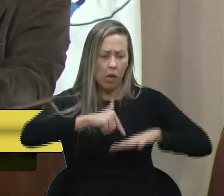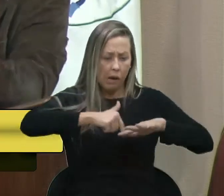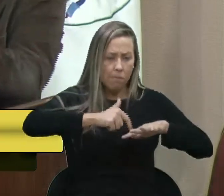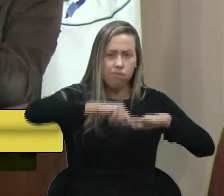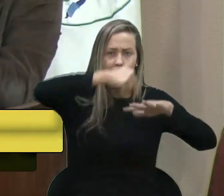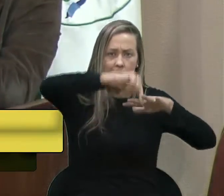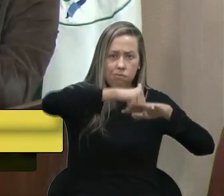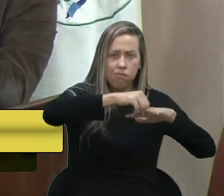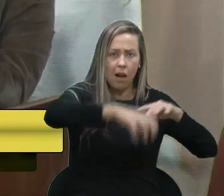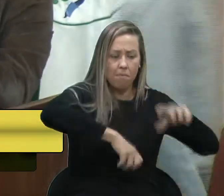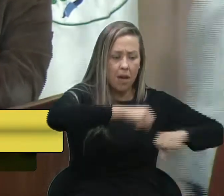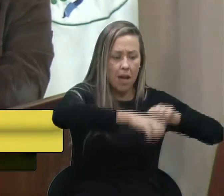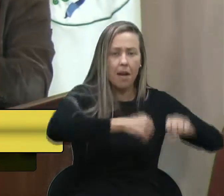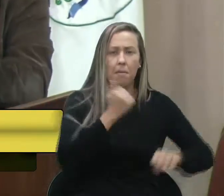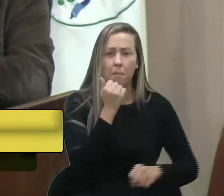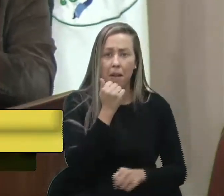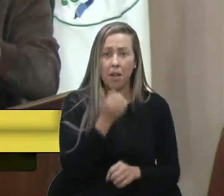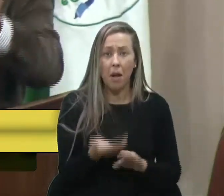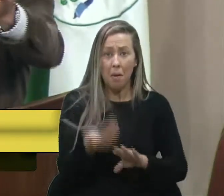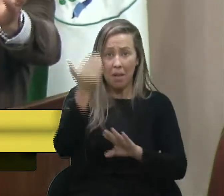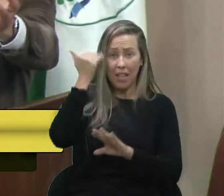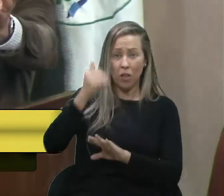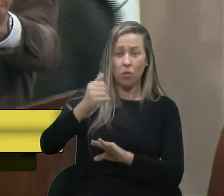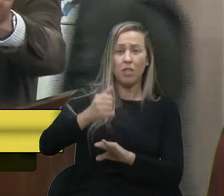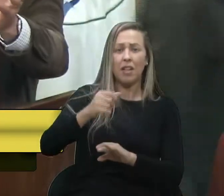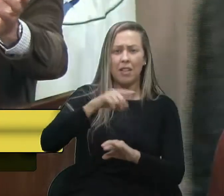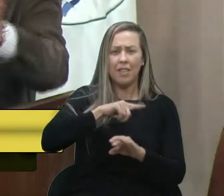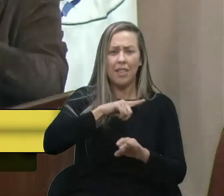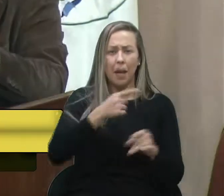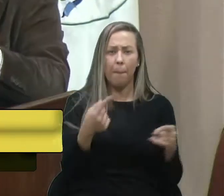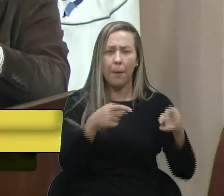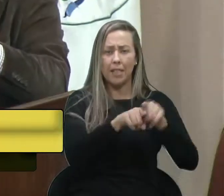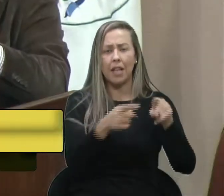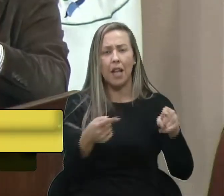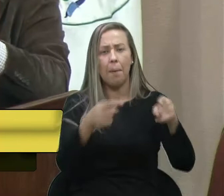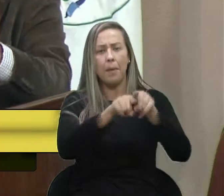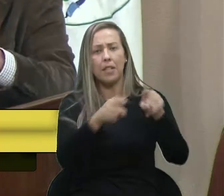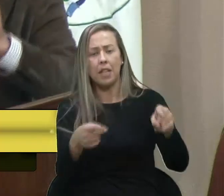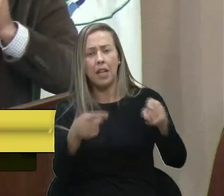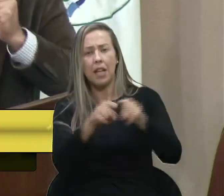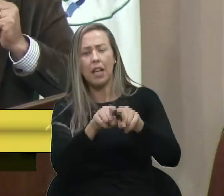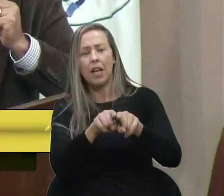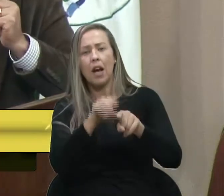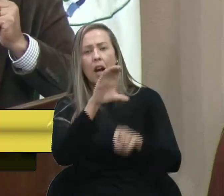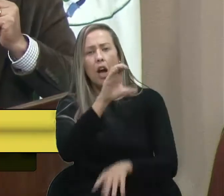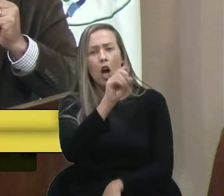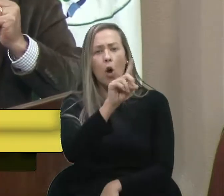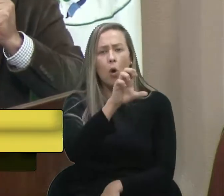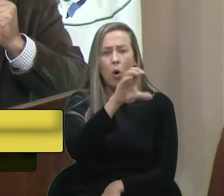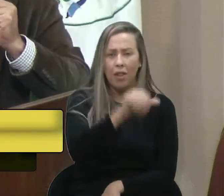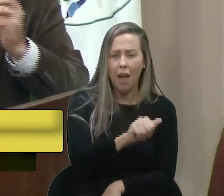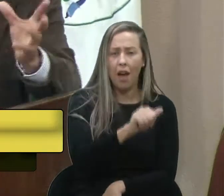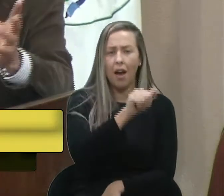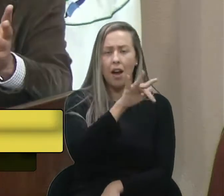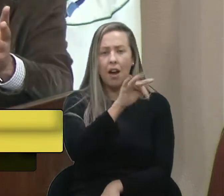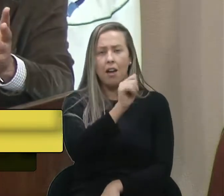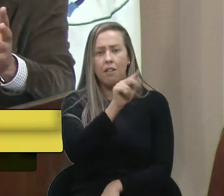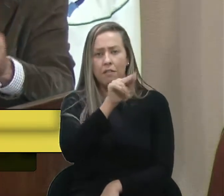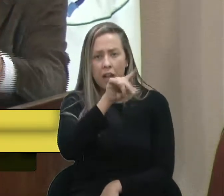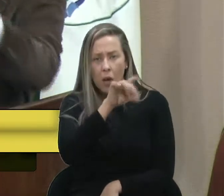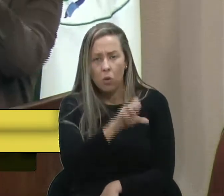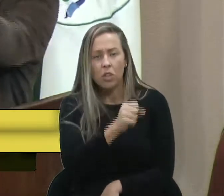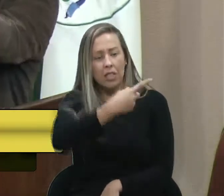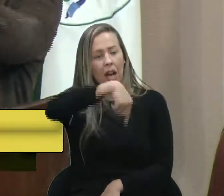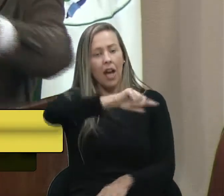município entrava moendo, fazia parceria, Fagundes, e tinha ali uma parceria também com a Codeca, que contratava o trabalho da Codeca,